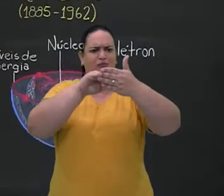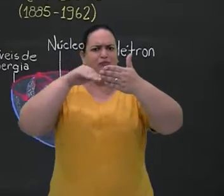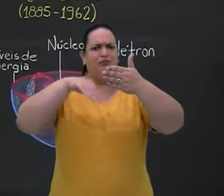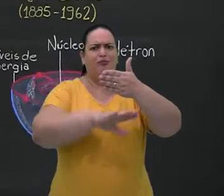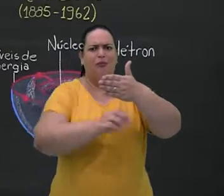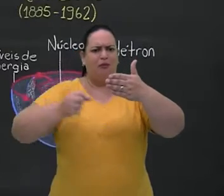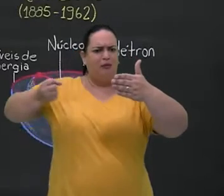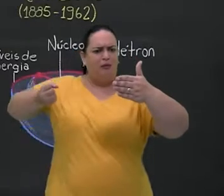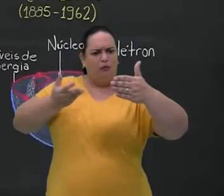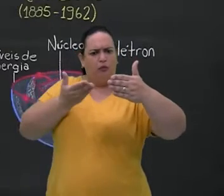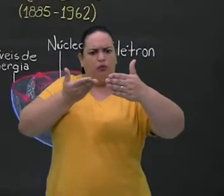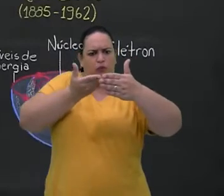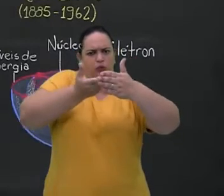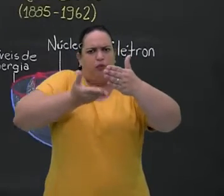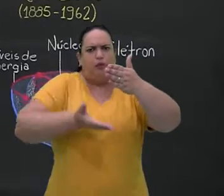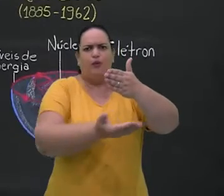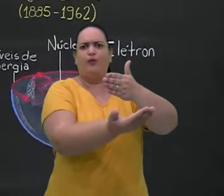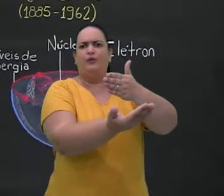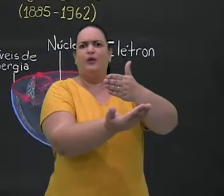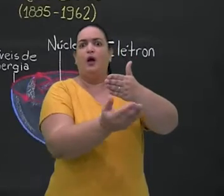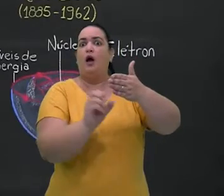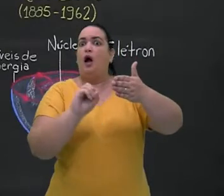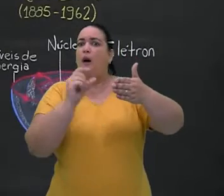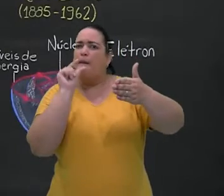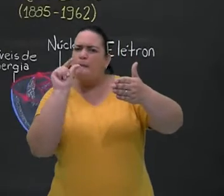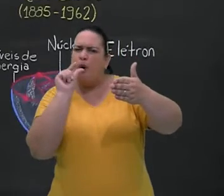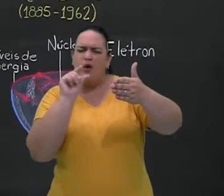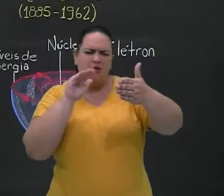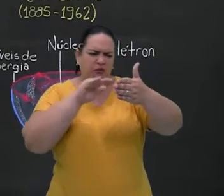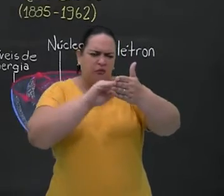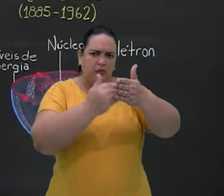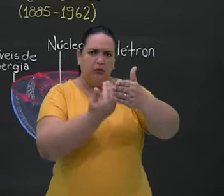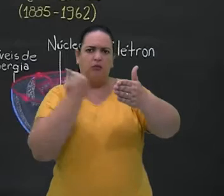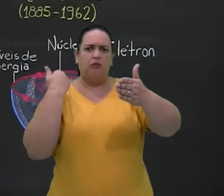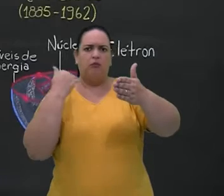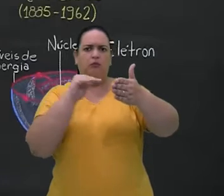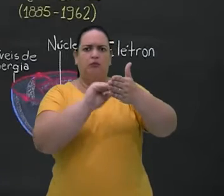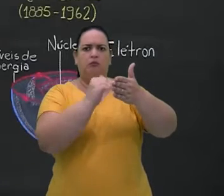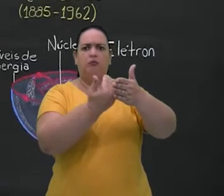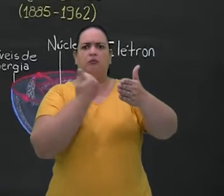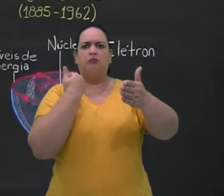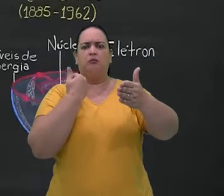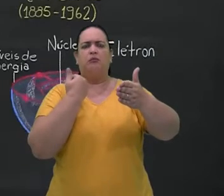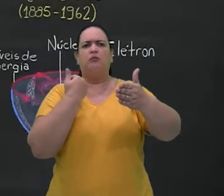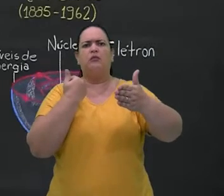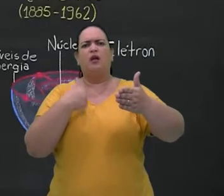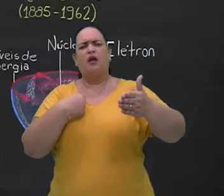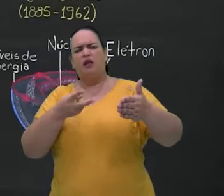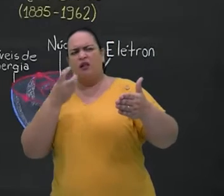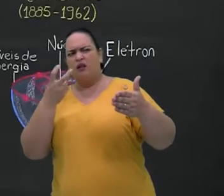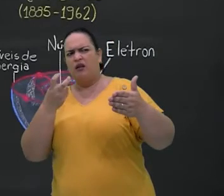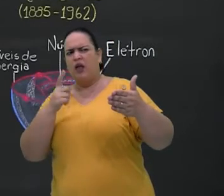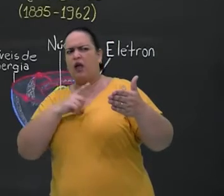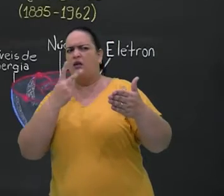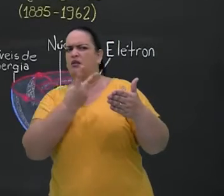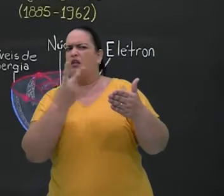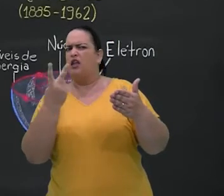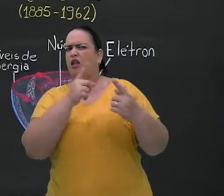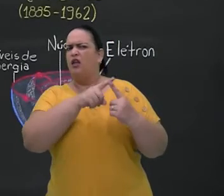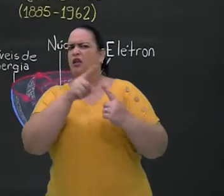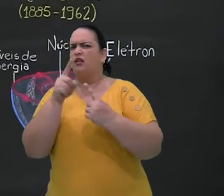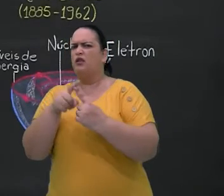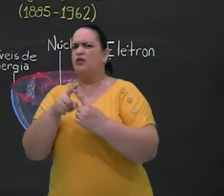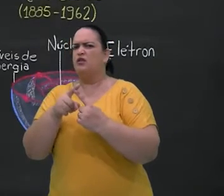Pouquíssimas batia e voltava. Então ele chegou à conclusão do seguinte, cara, esse átomo, ele tem duas regiões